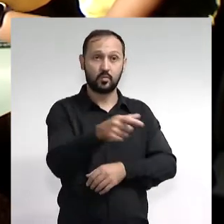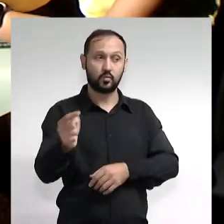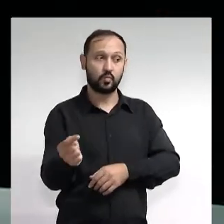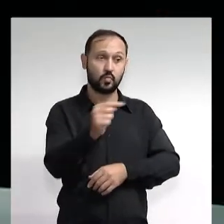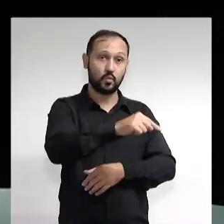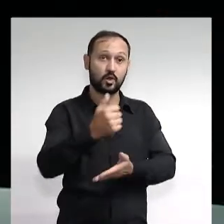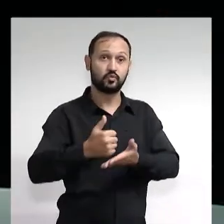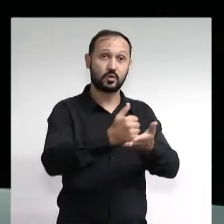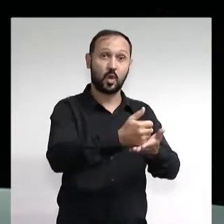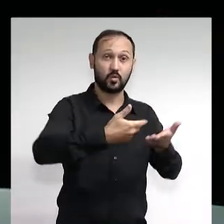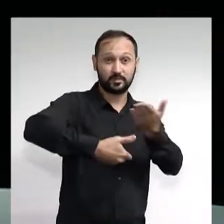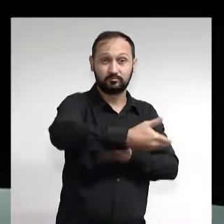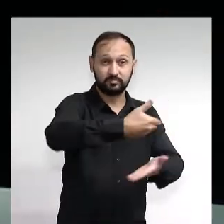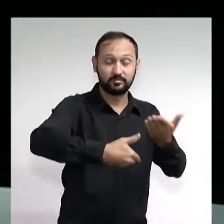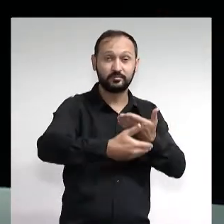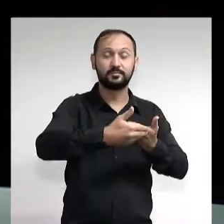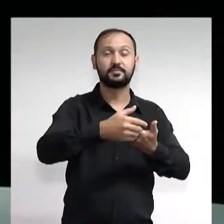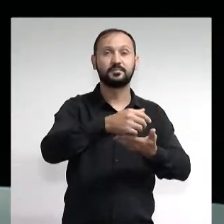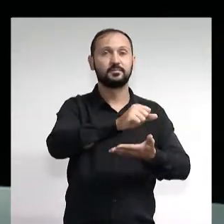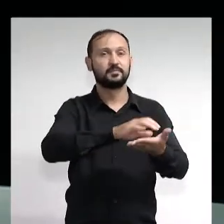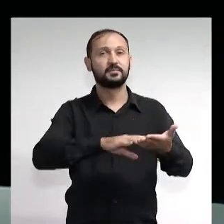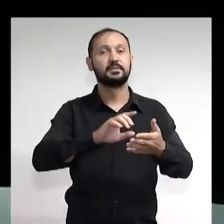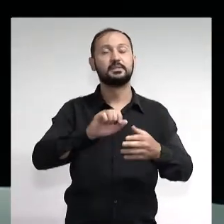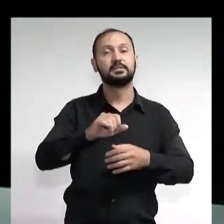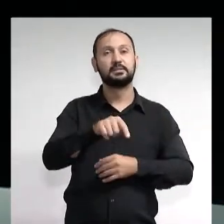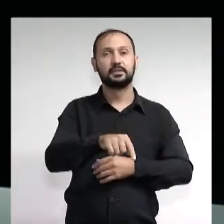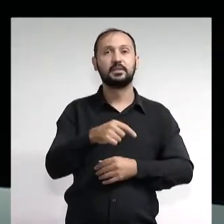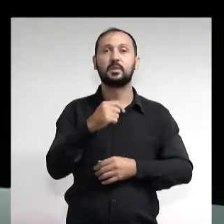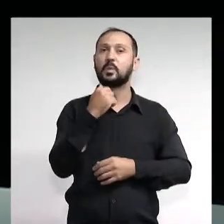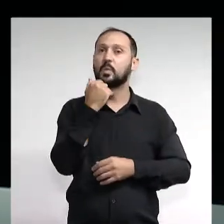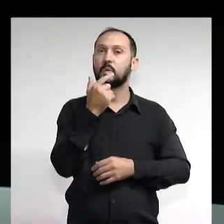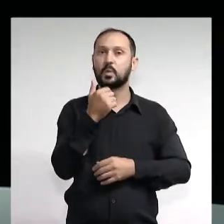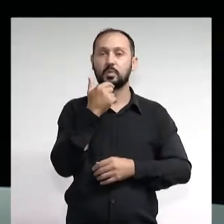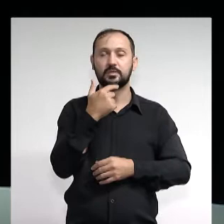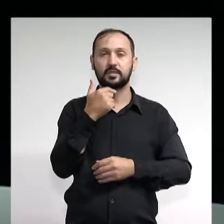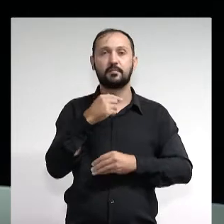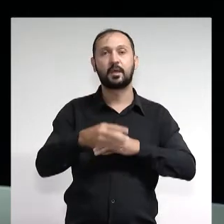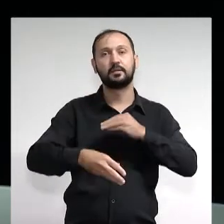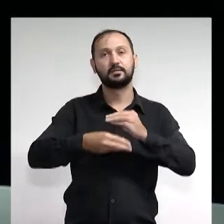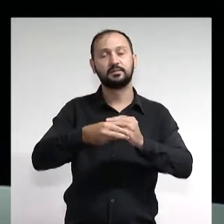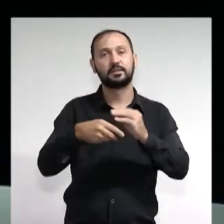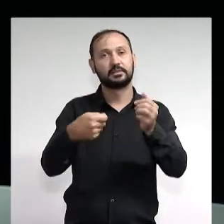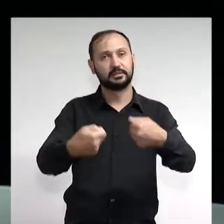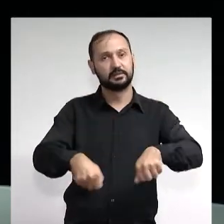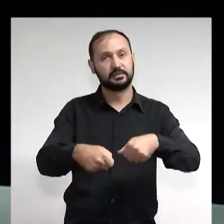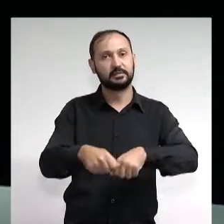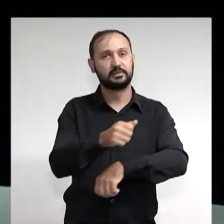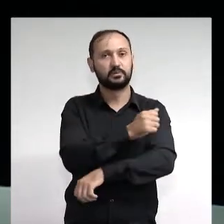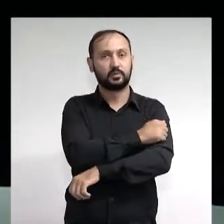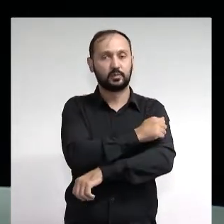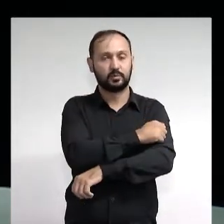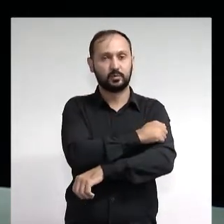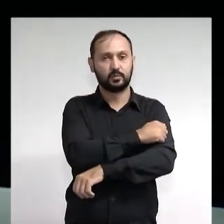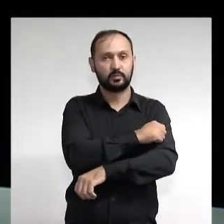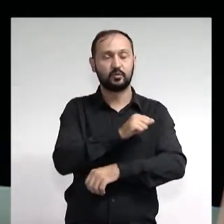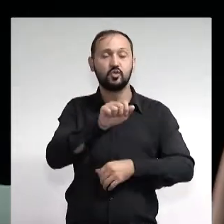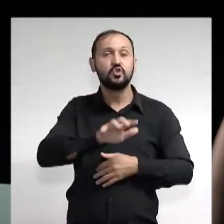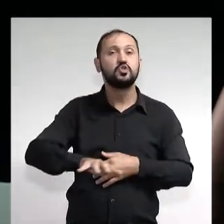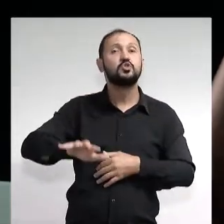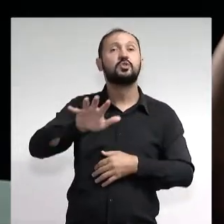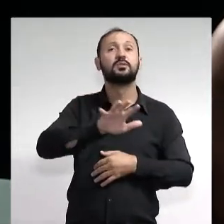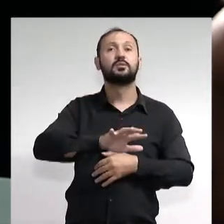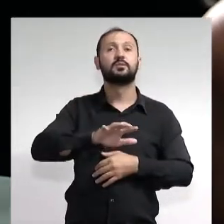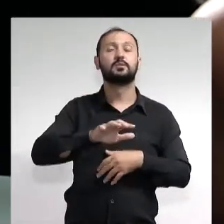um outro colega, ou fazer uma atividade extra. Se eu partir de um princípio de que ela não é suficiente para atender a necessidade desse aluno em